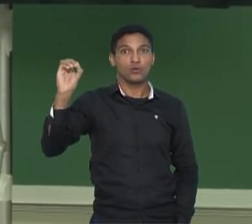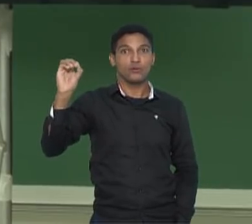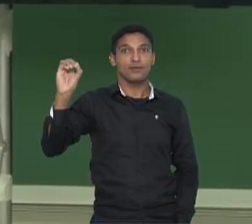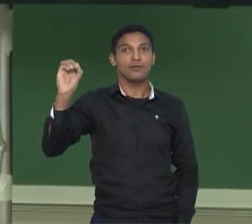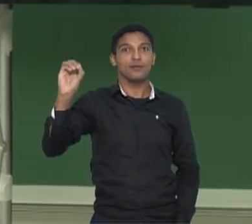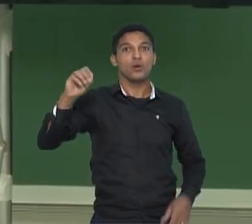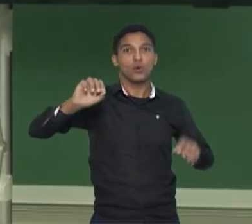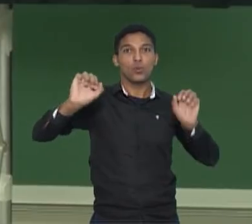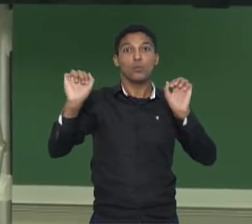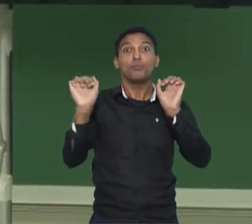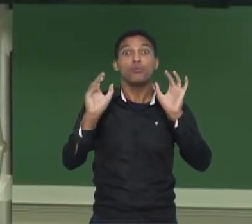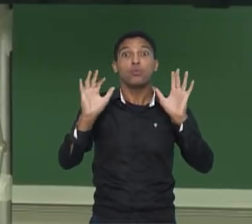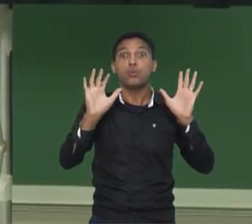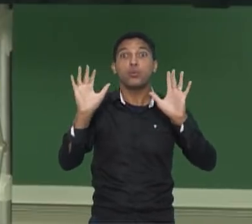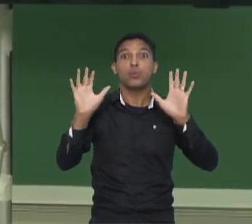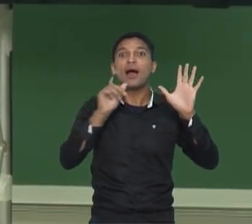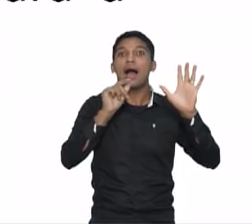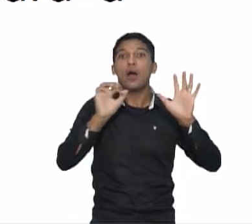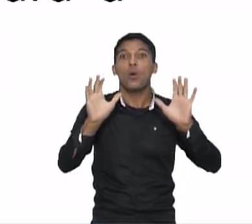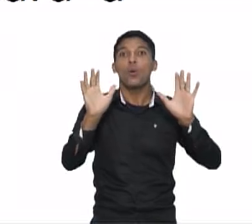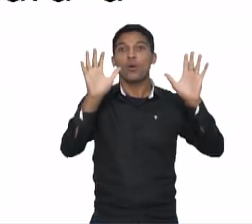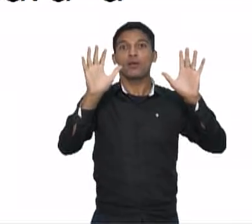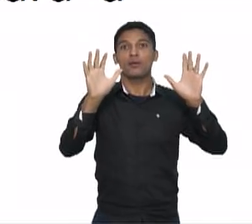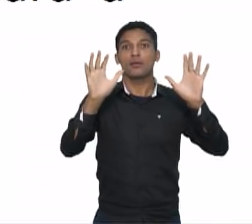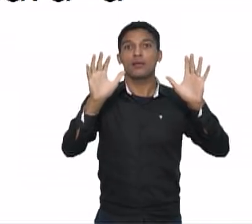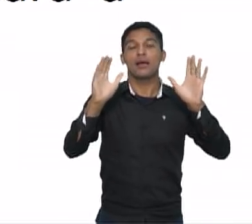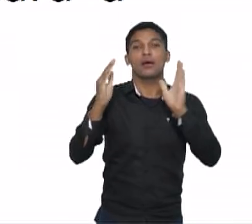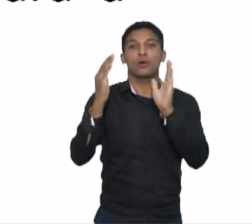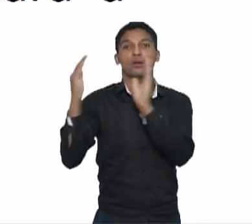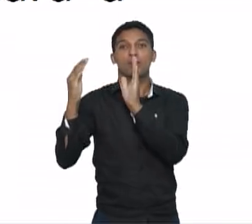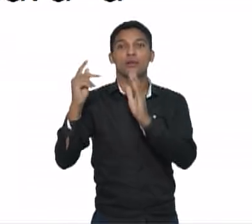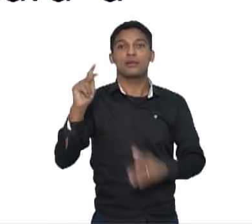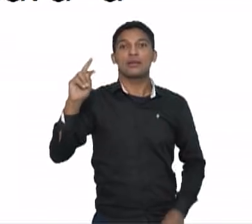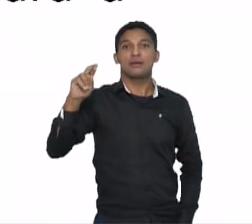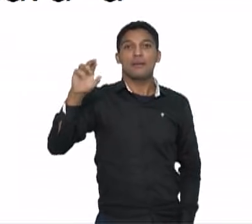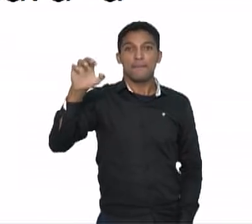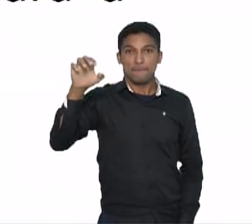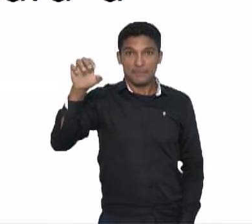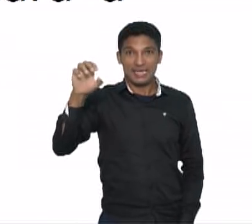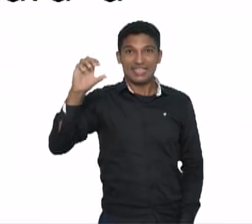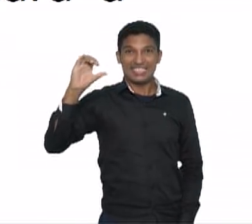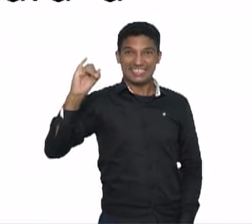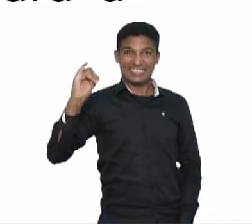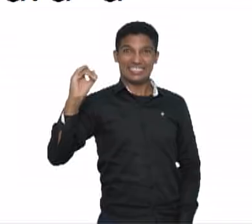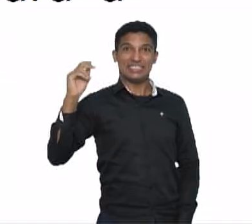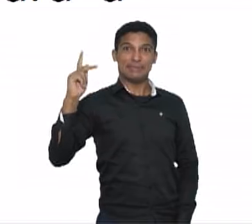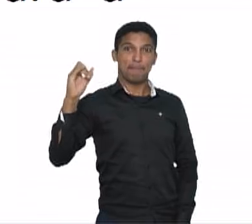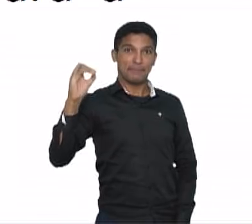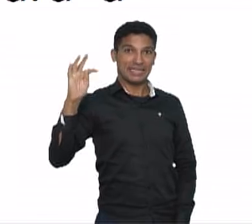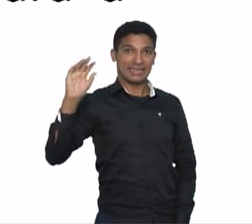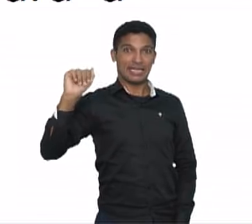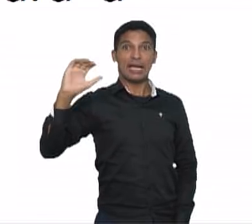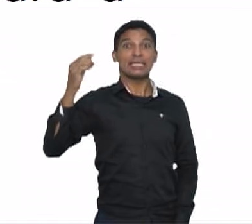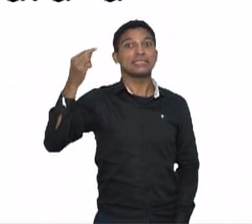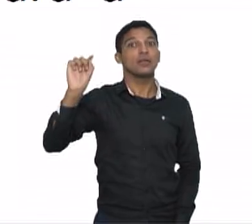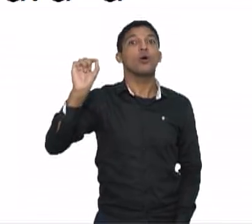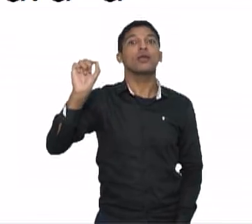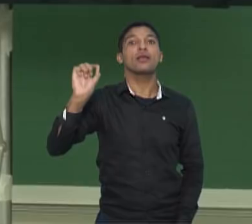Precipitação é o retorno da água para a superfície terrestre, em forma de chuva ou neve.